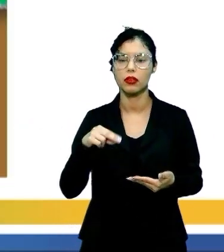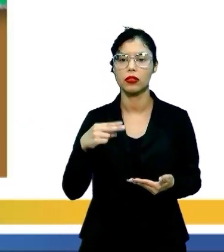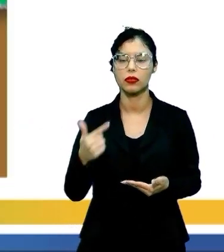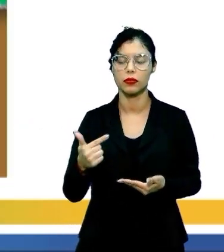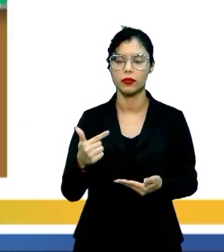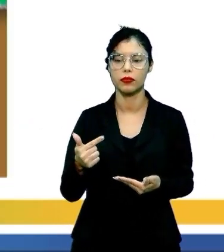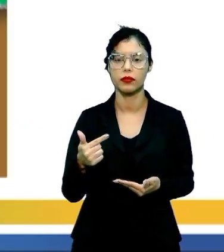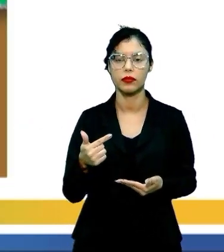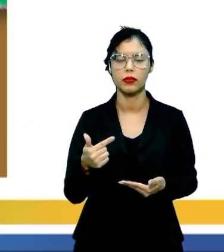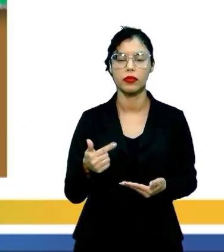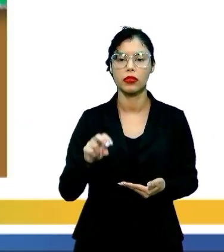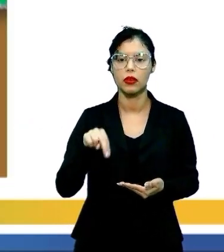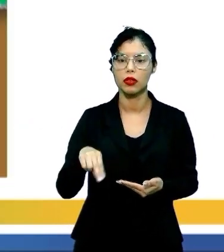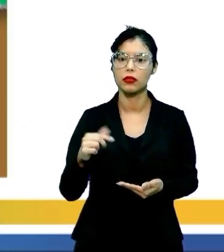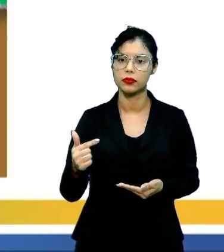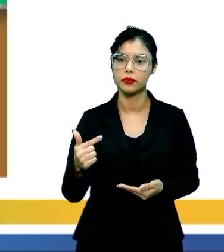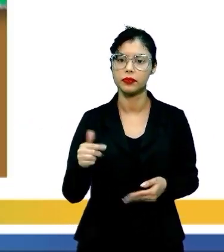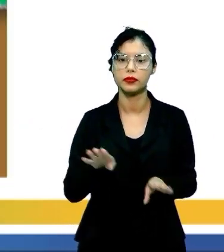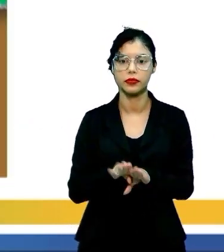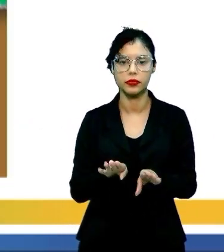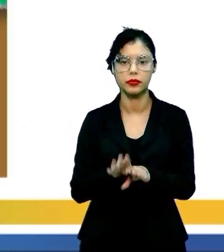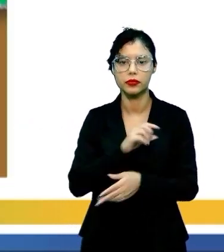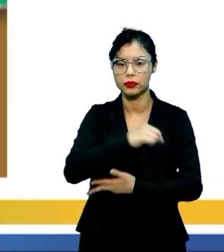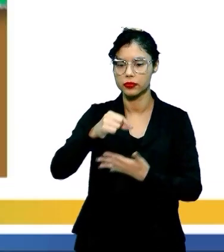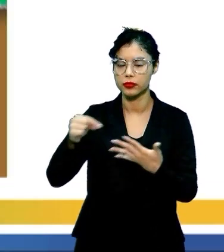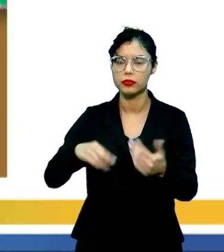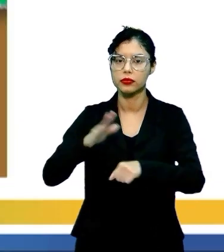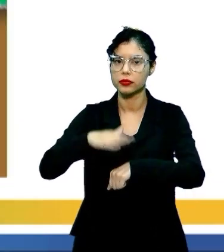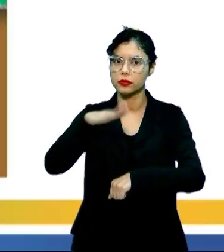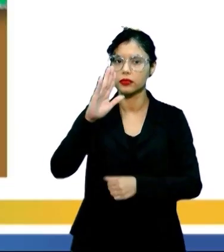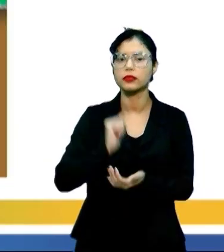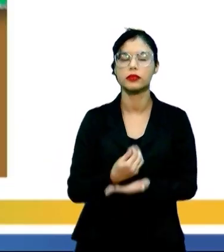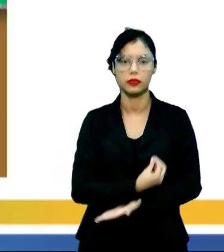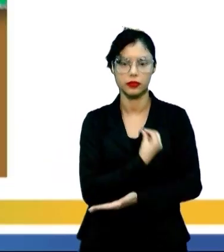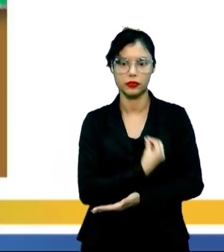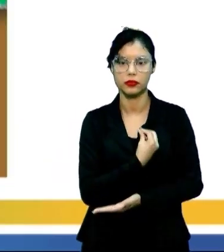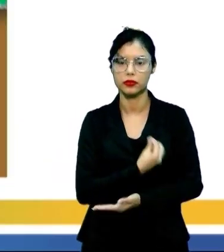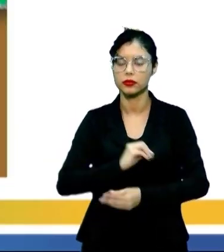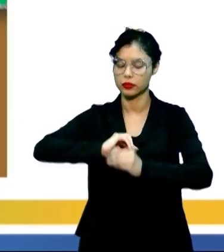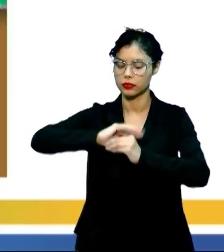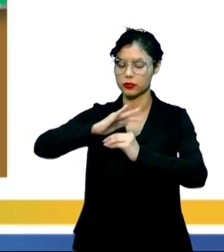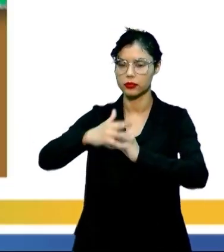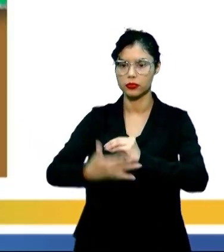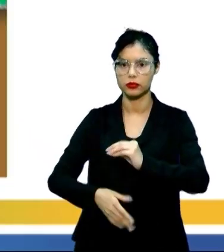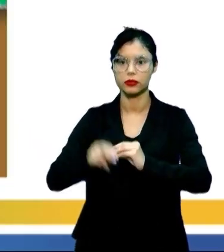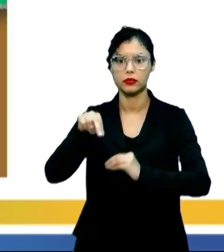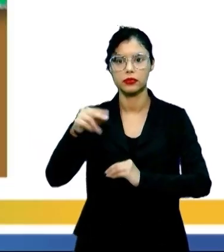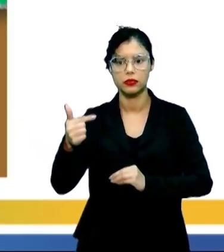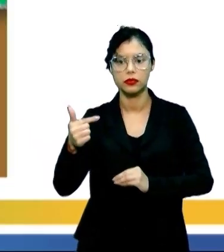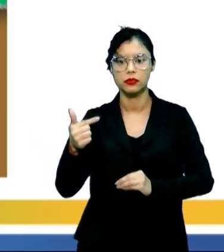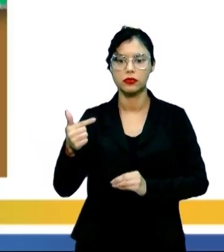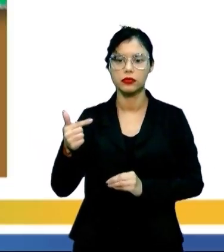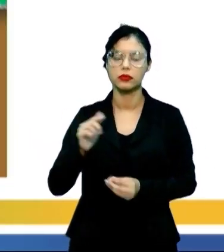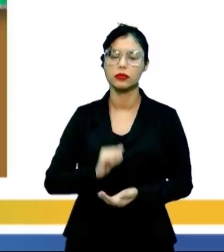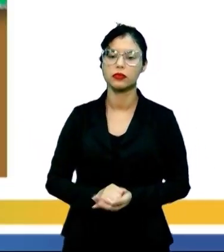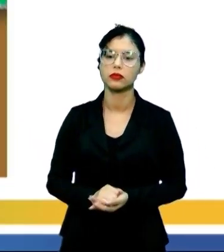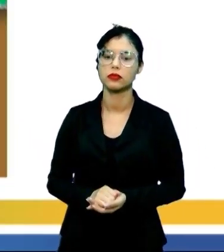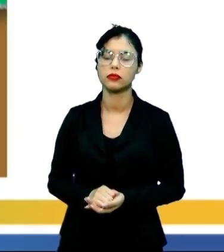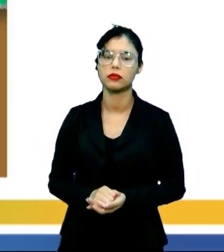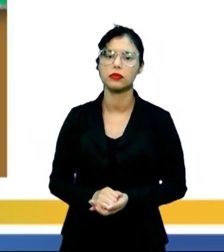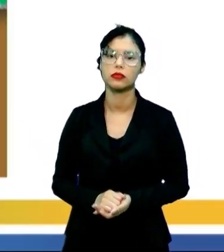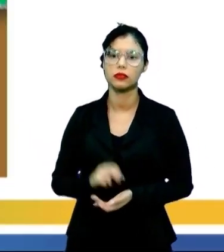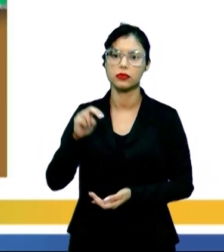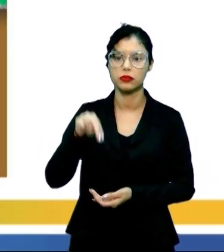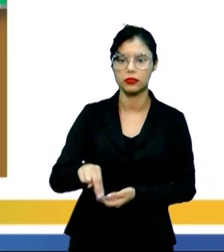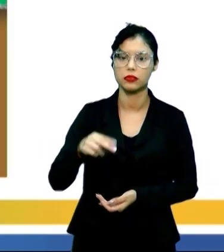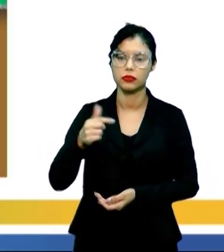nitrogênio. Nitrogênio é o elemento que mais está presente na atmosfera. N2, gás nitrogênio. Esse